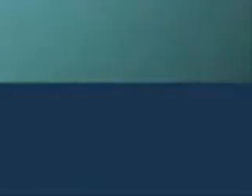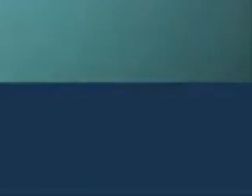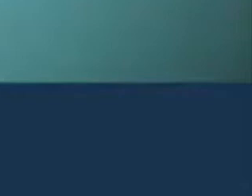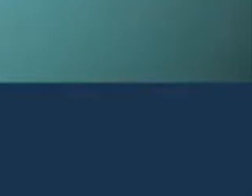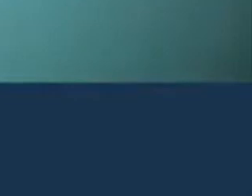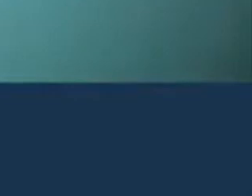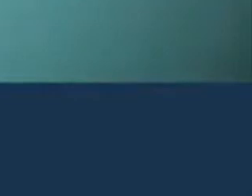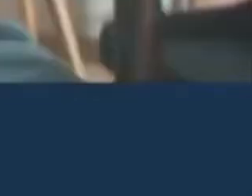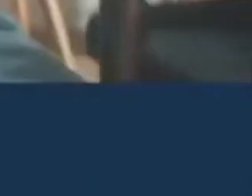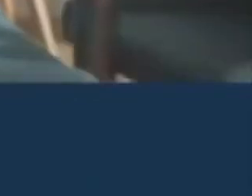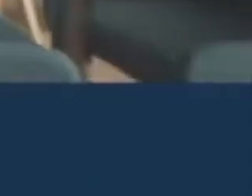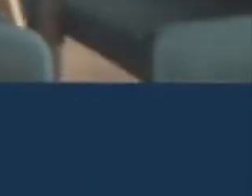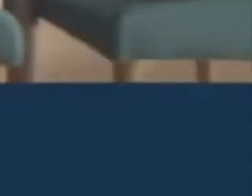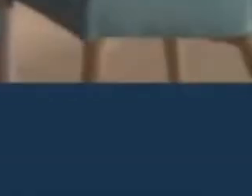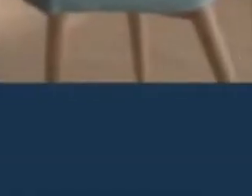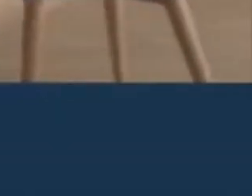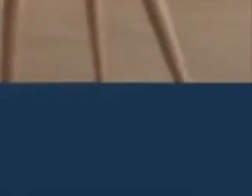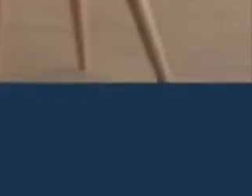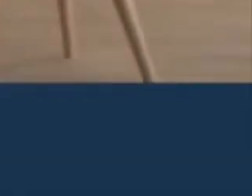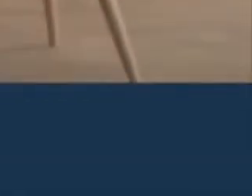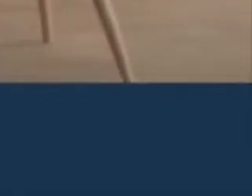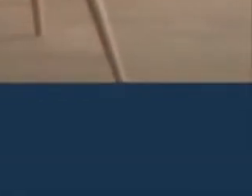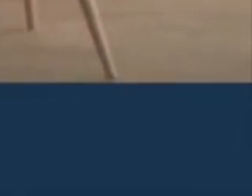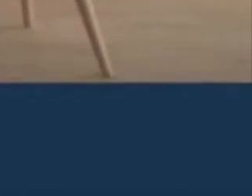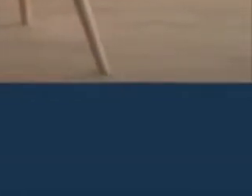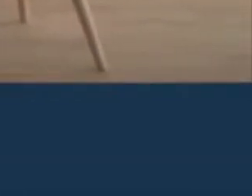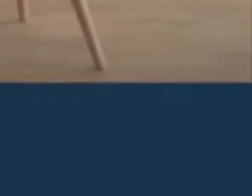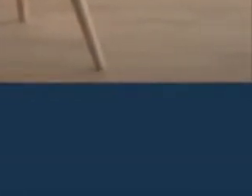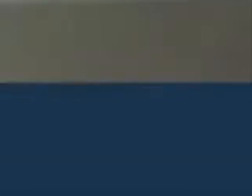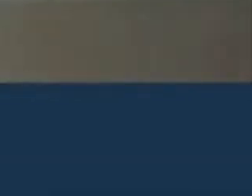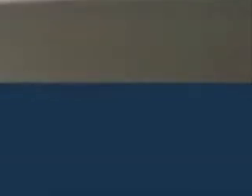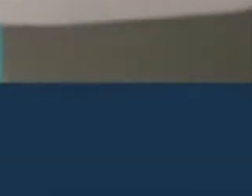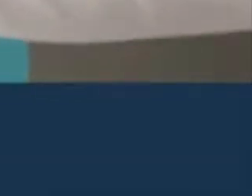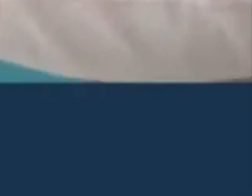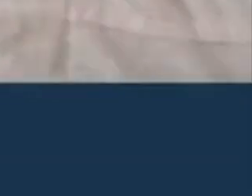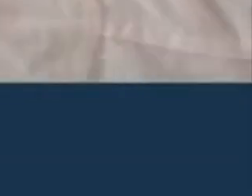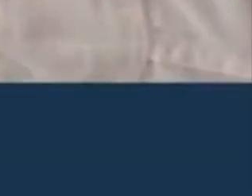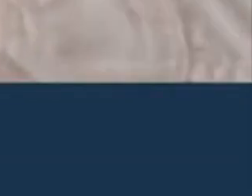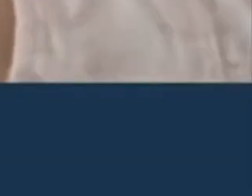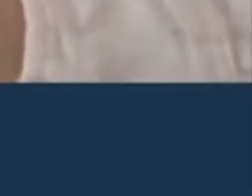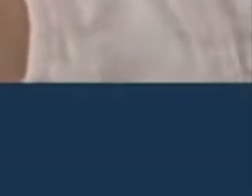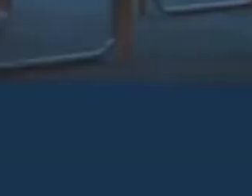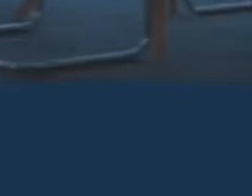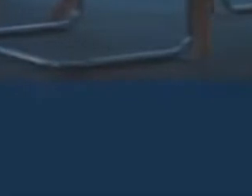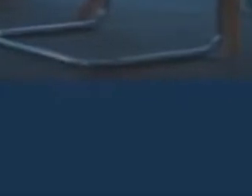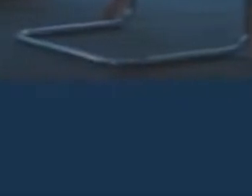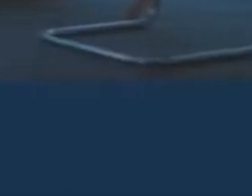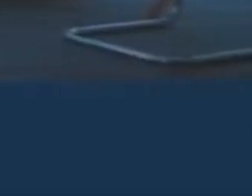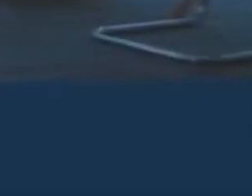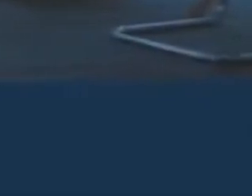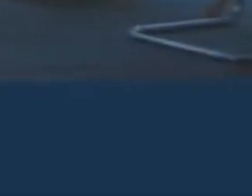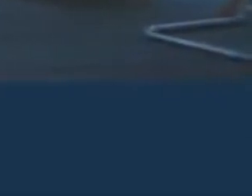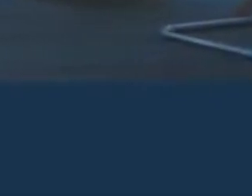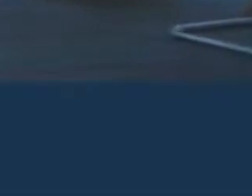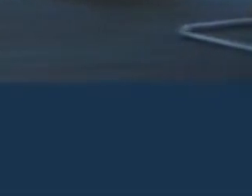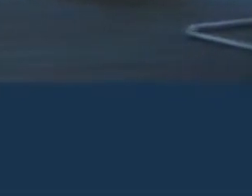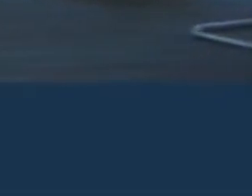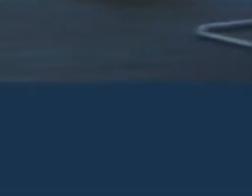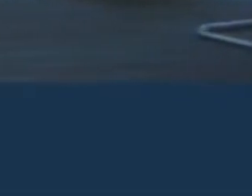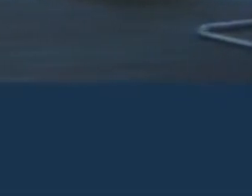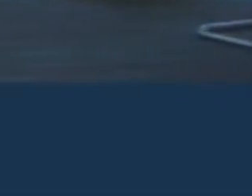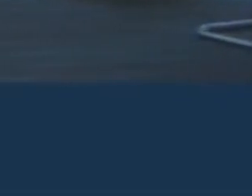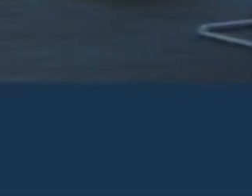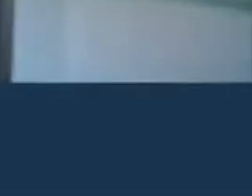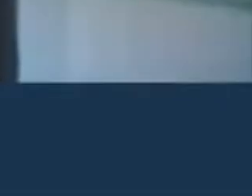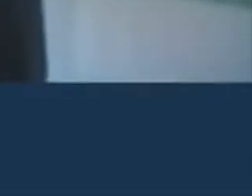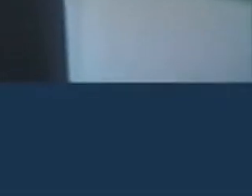Labradoodle, donuts de croissant, short saia. É uma saia e shorts. Todo mundo adora combinações. E as empresas também. E hoje elas